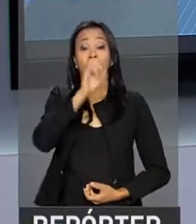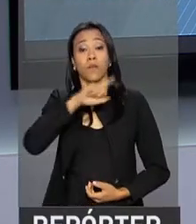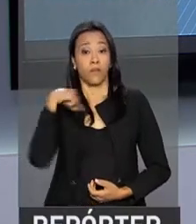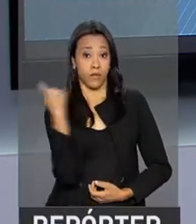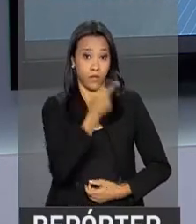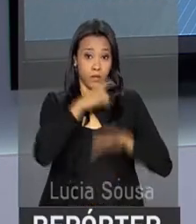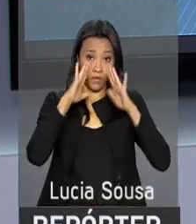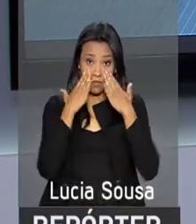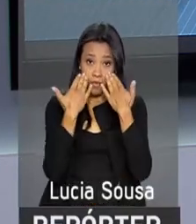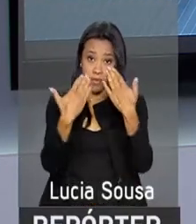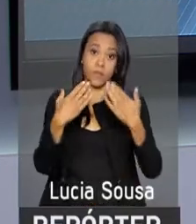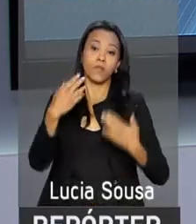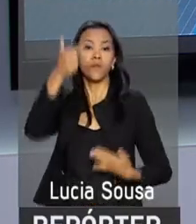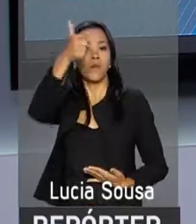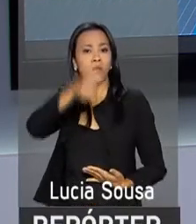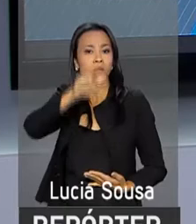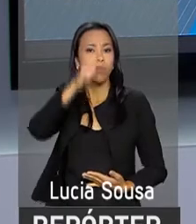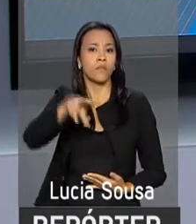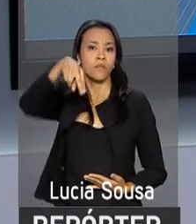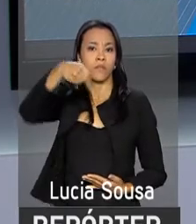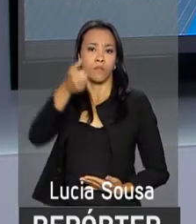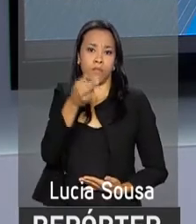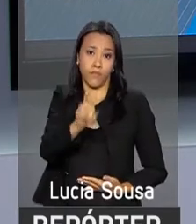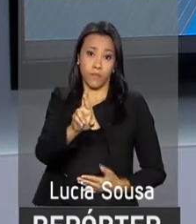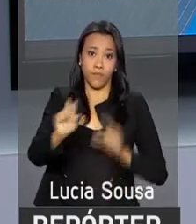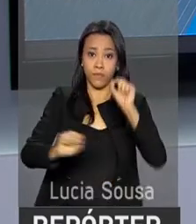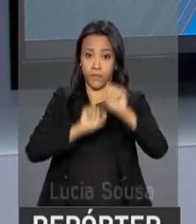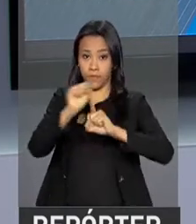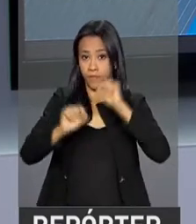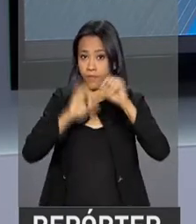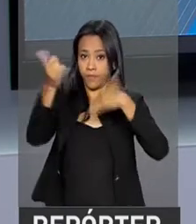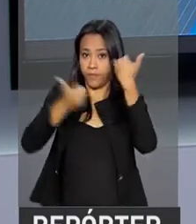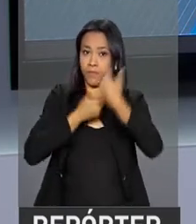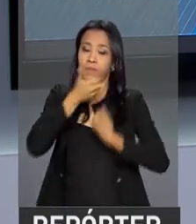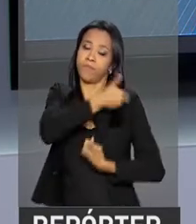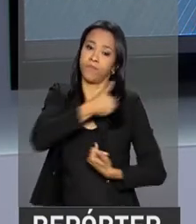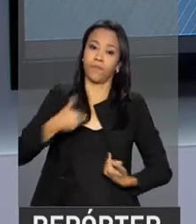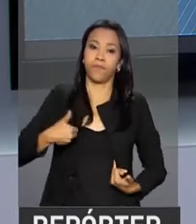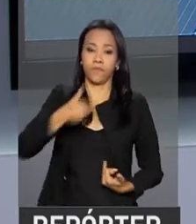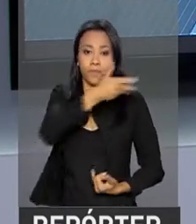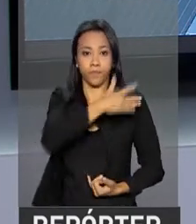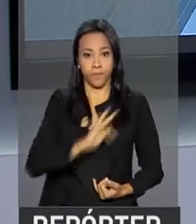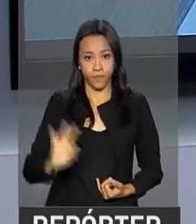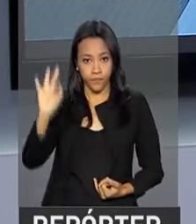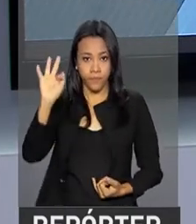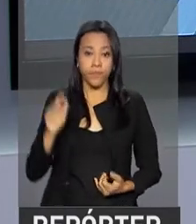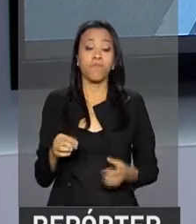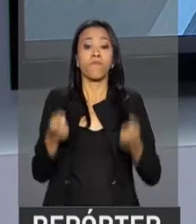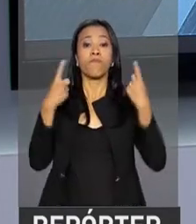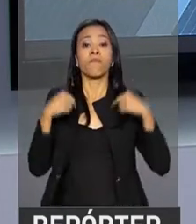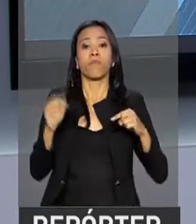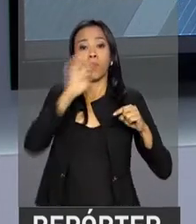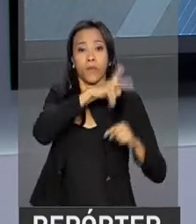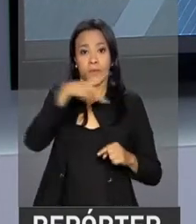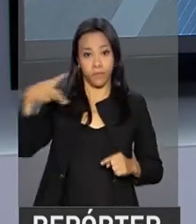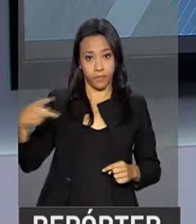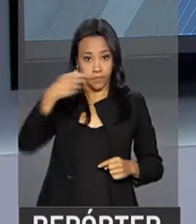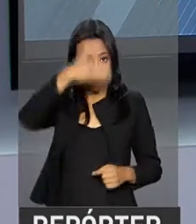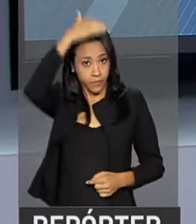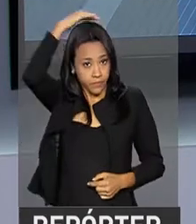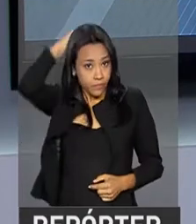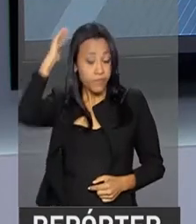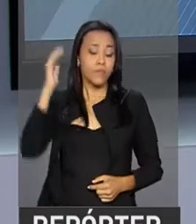estamos de volta com mais uma edição do Repórter NBR e as notícias do governo federal. O presidente Michel Temer recebe